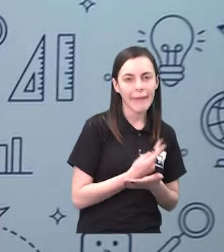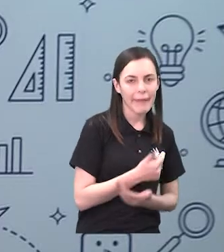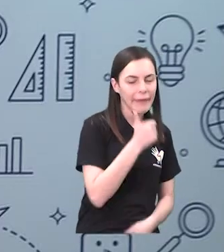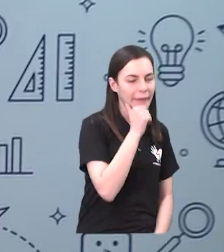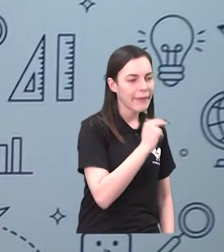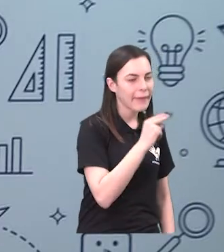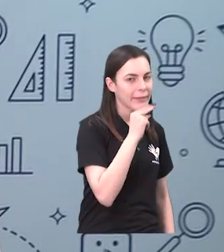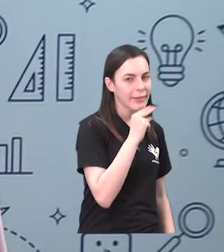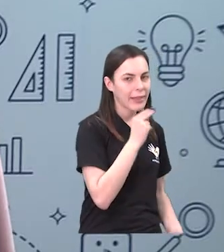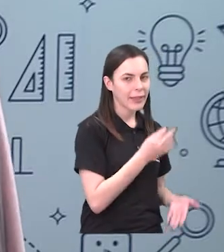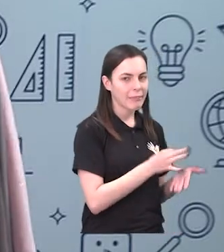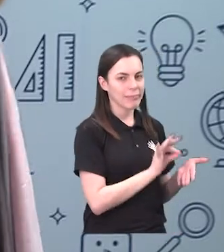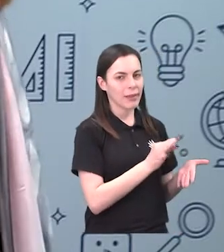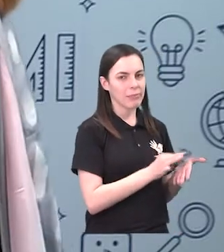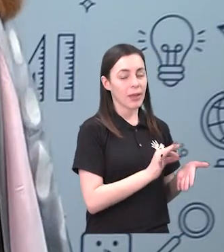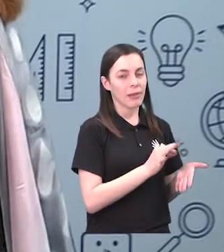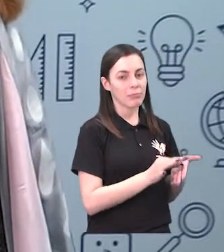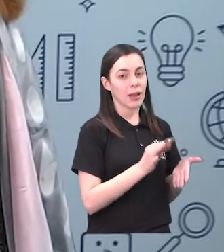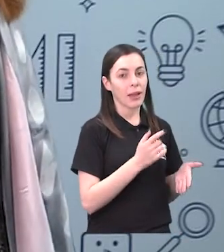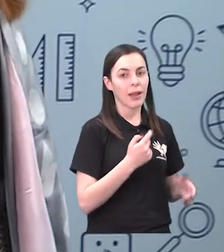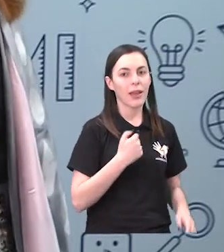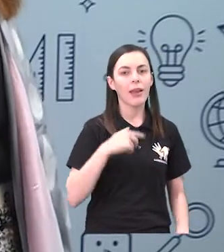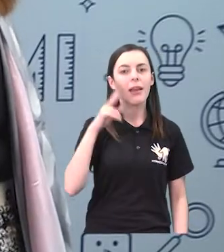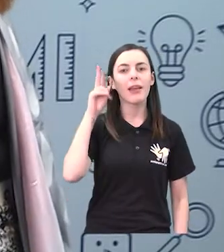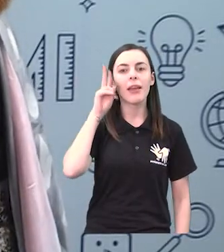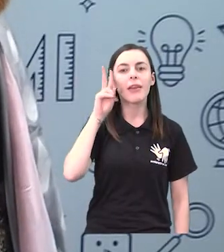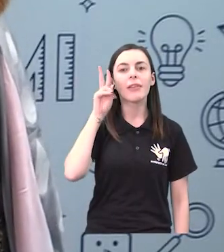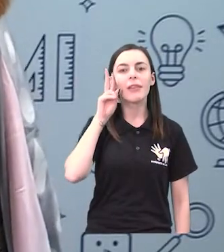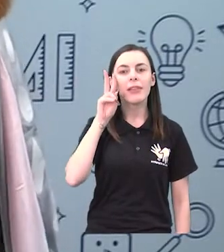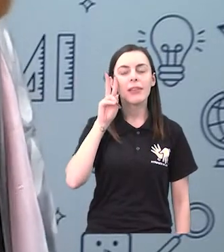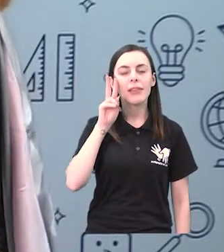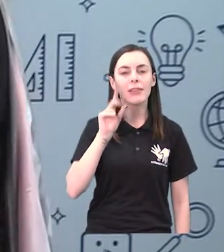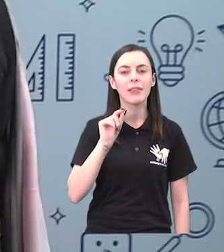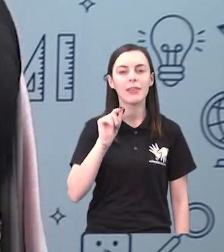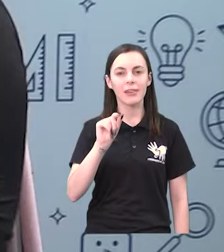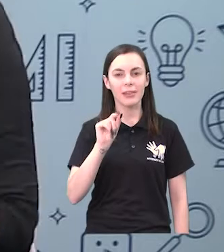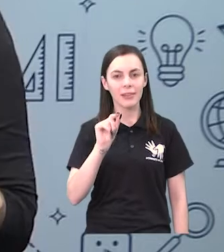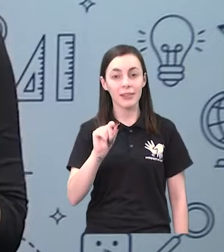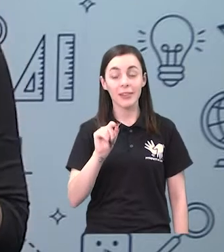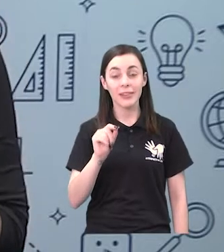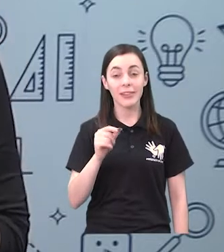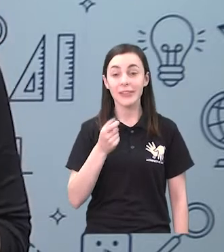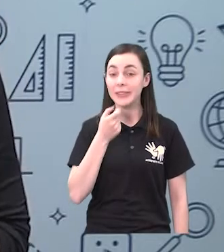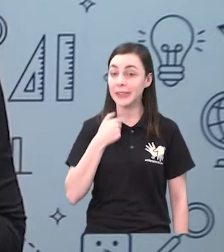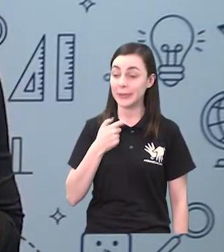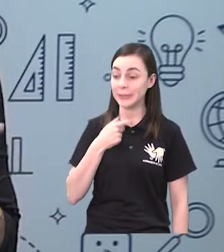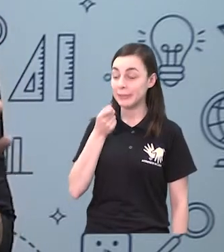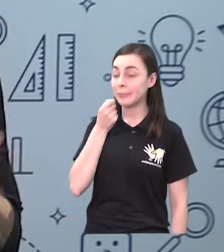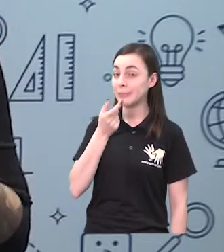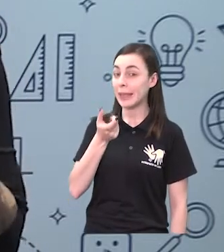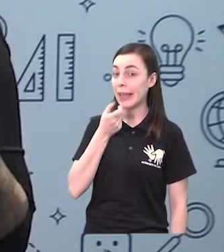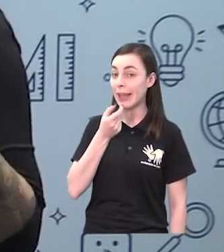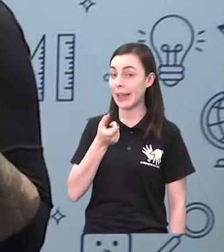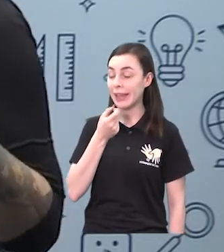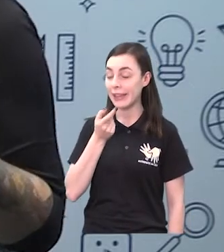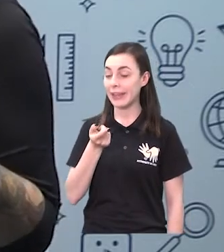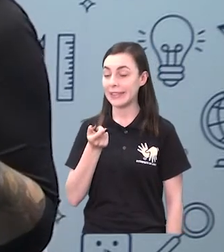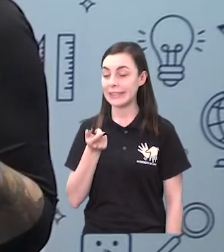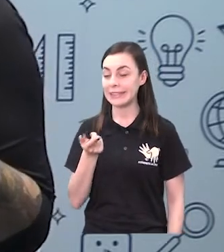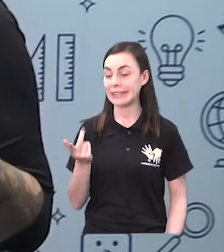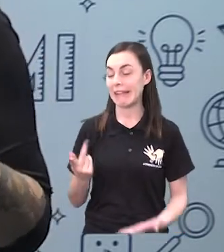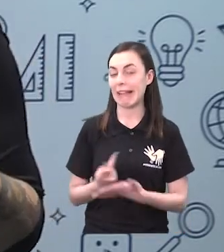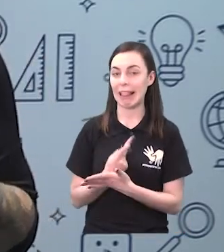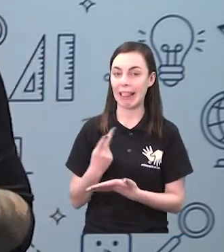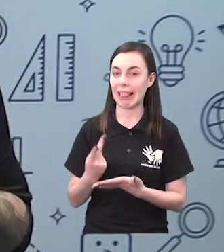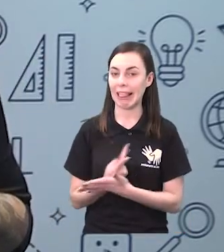a história e é corrigido pela neta e isso me lembrou daí nessa parte que eu marquei do texto lator lembrou da piada que eu